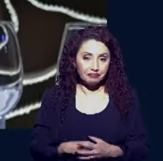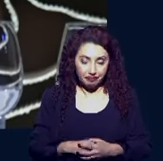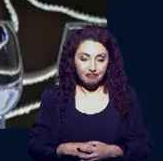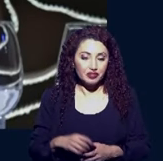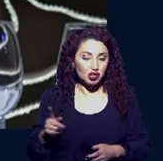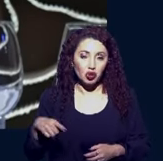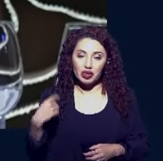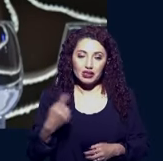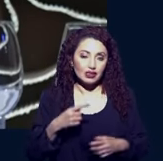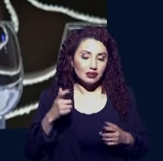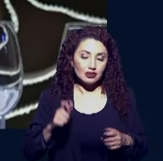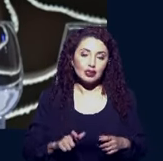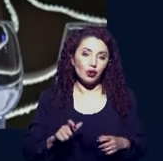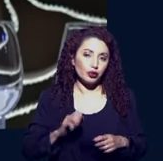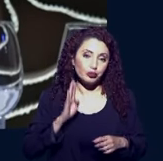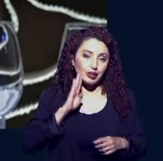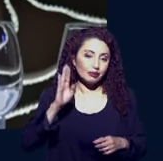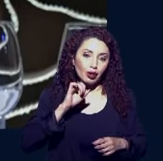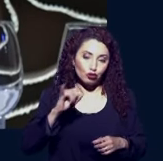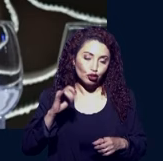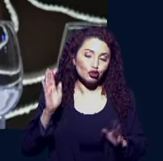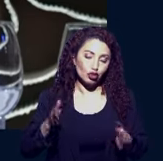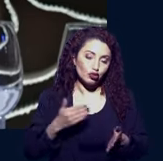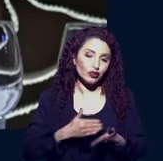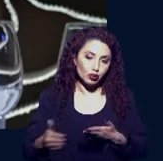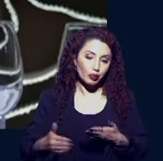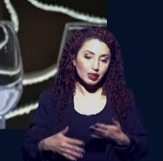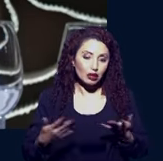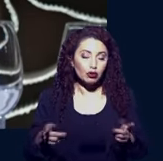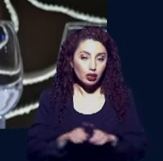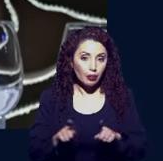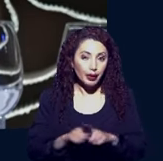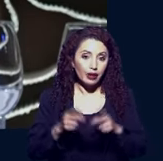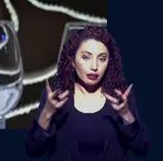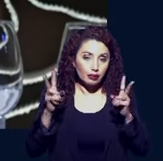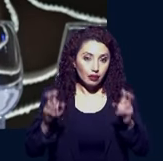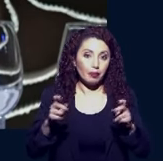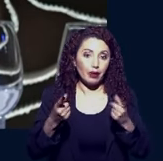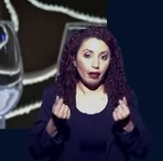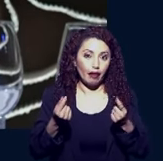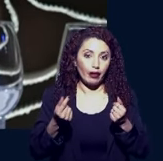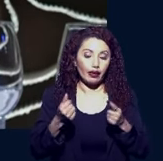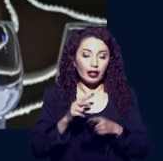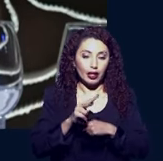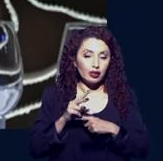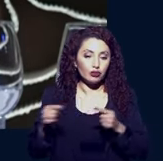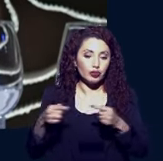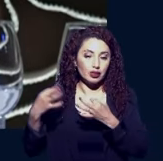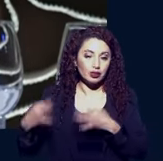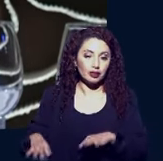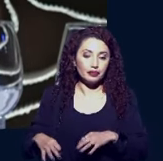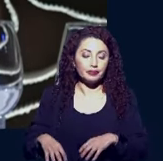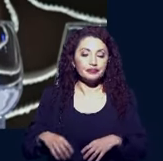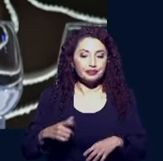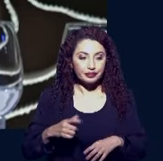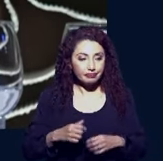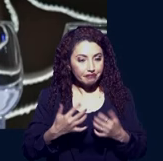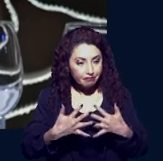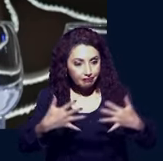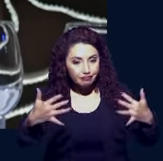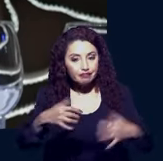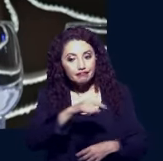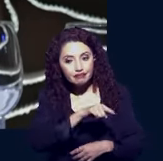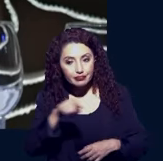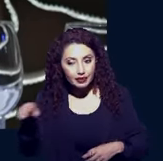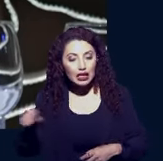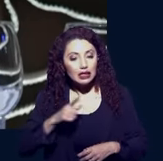isso e crédito apropriado né E aqui nós estamos falando para uma plateia que tem bancos Vocês precisam